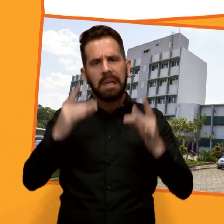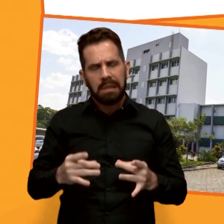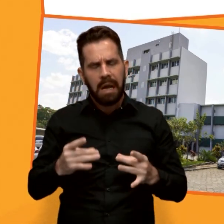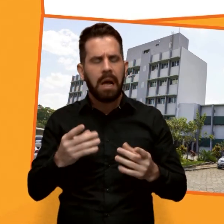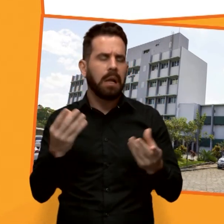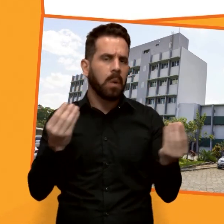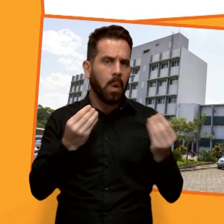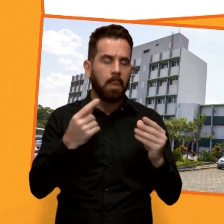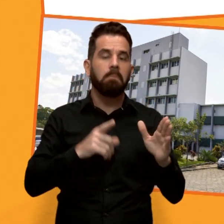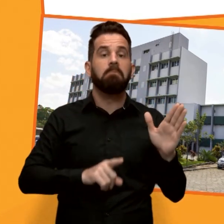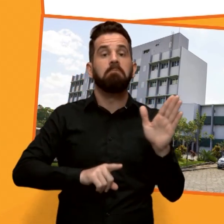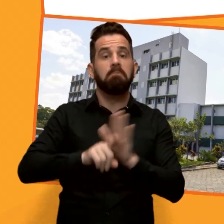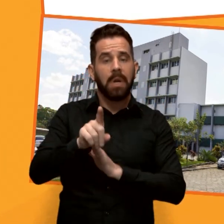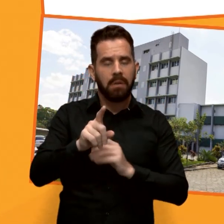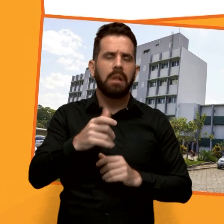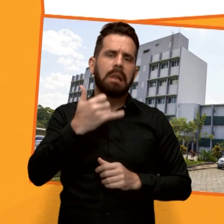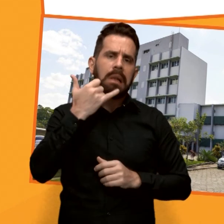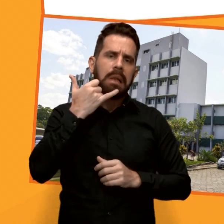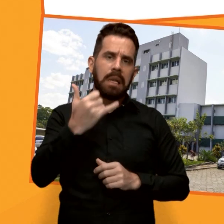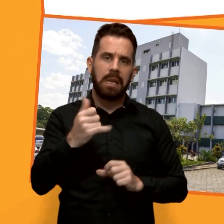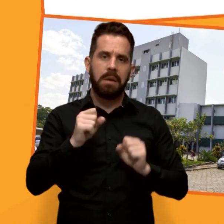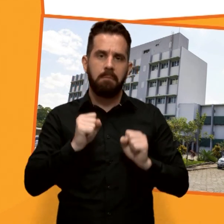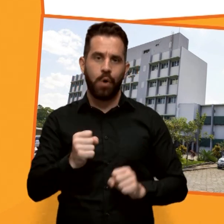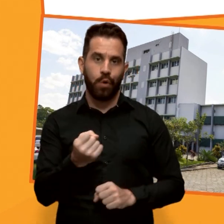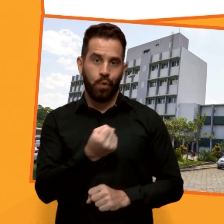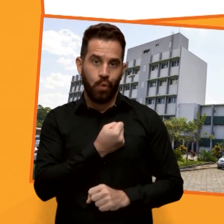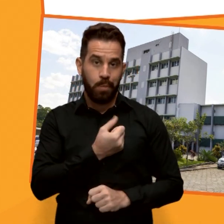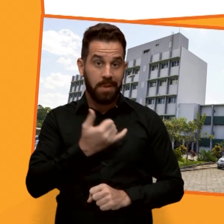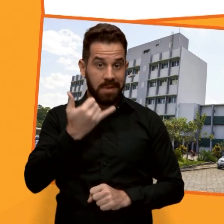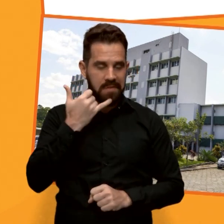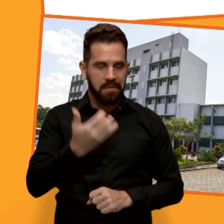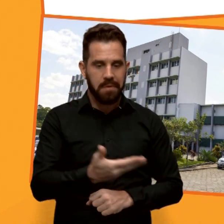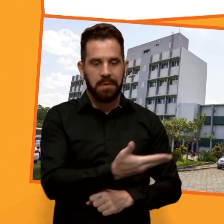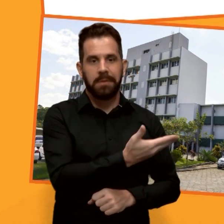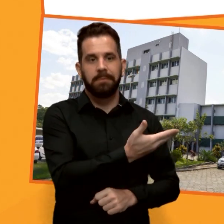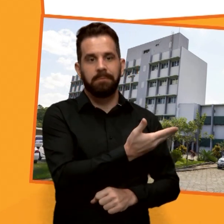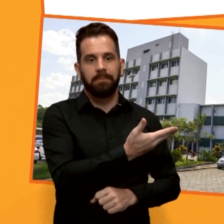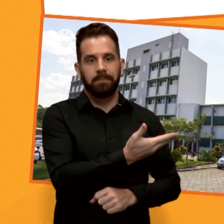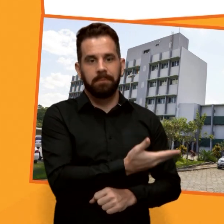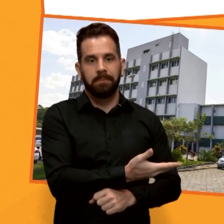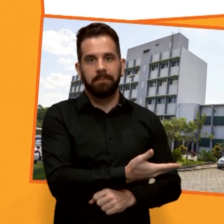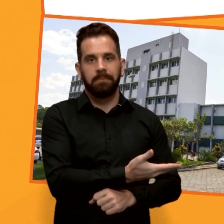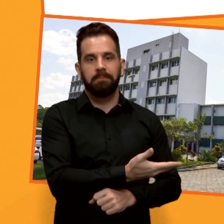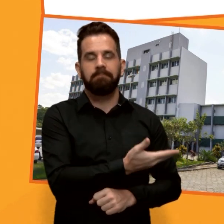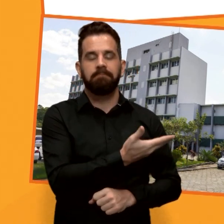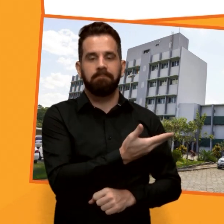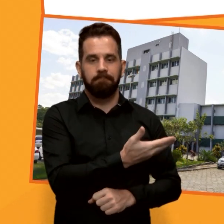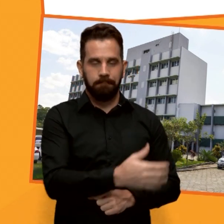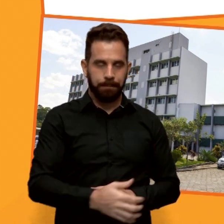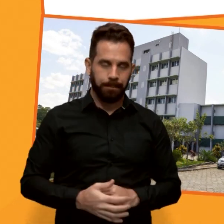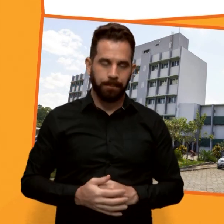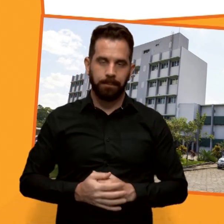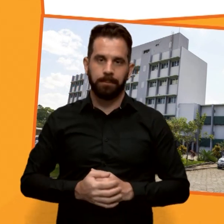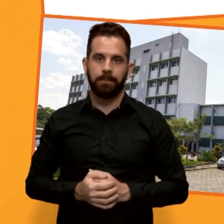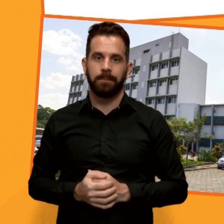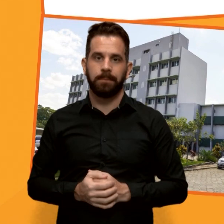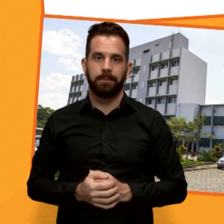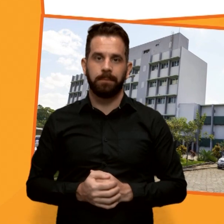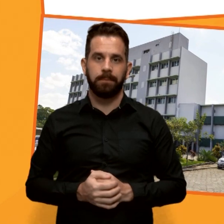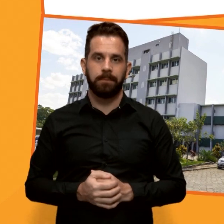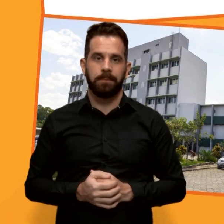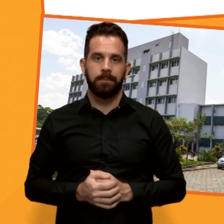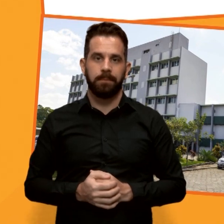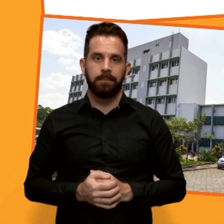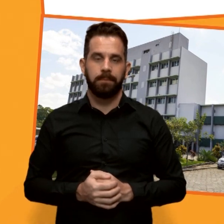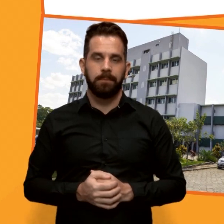telefones 3209-6045, 3209-6040.